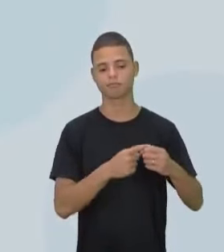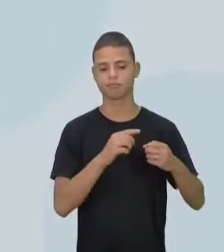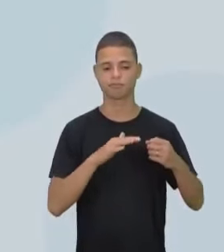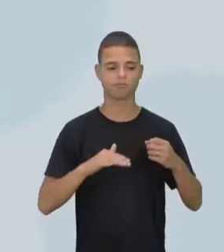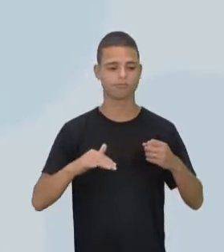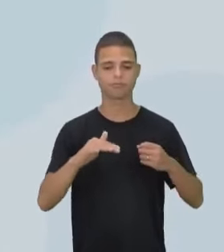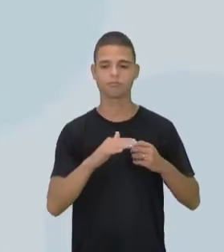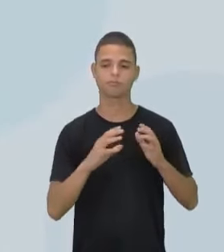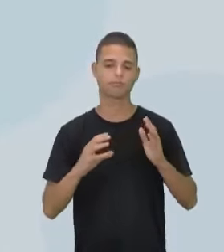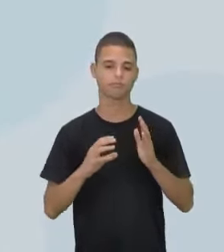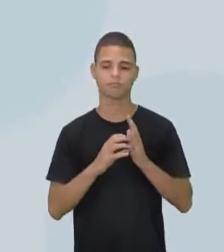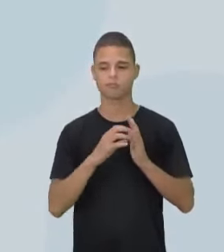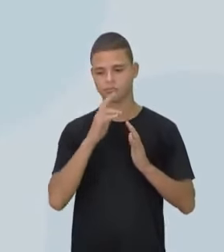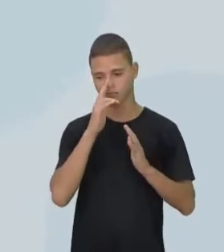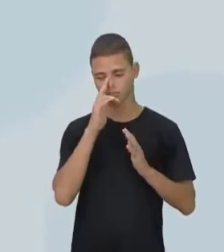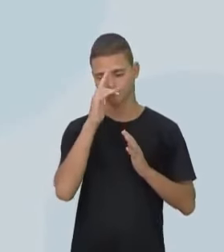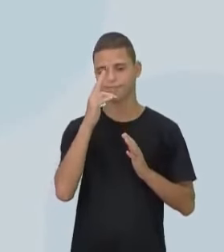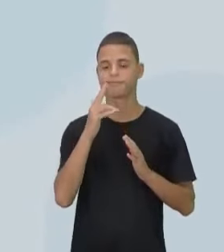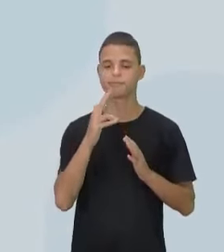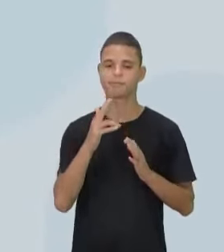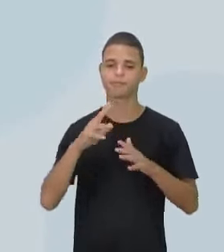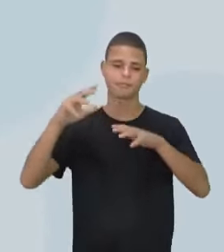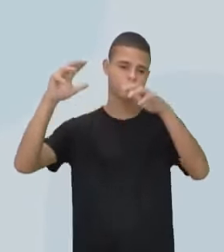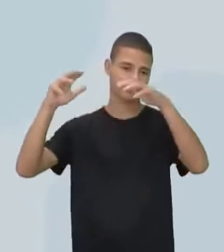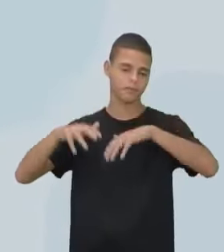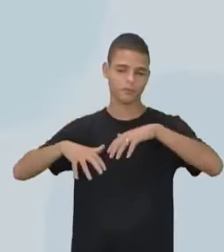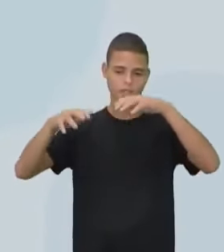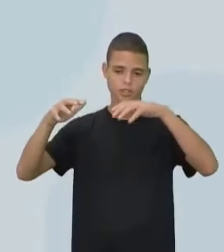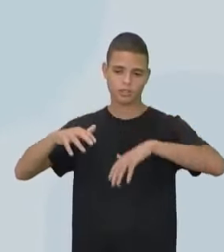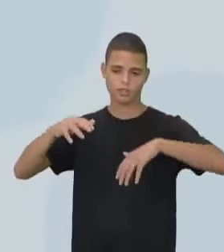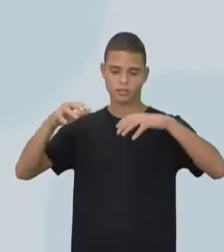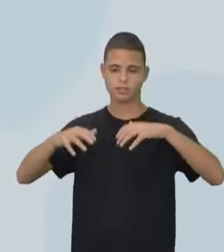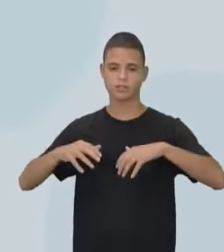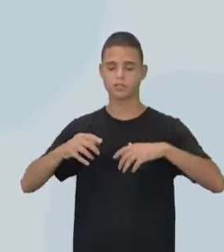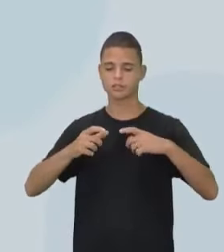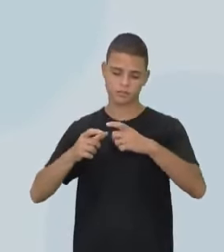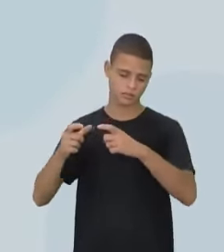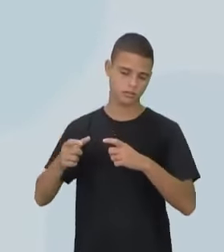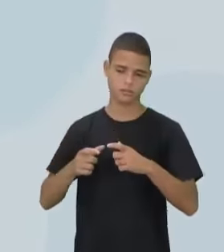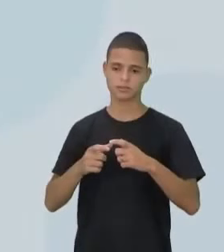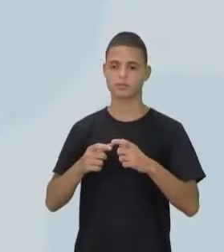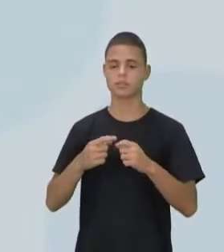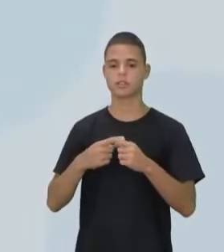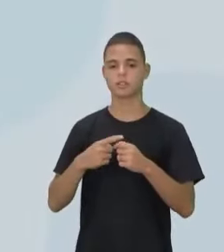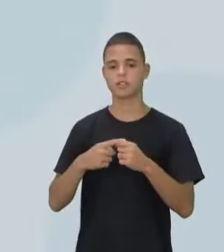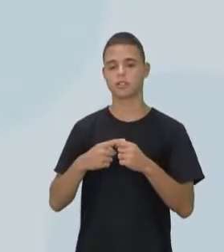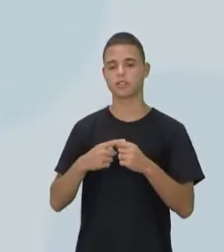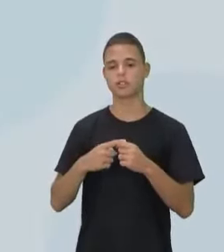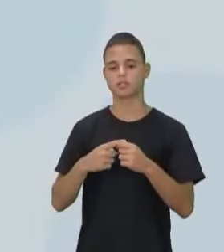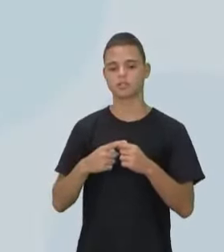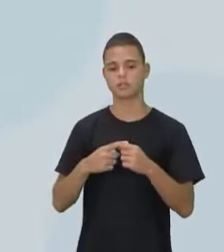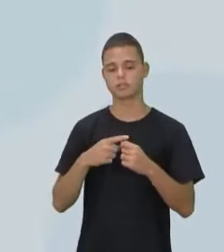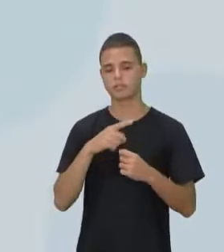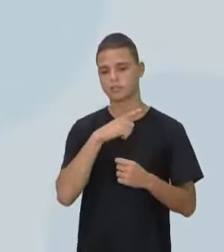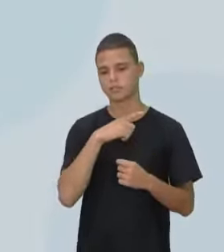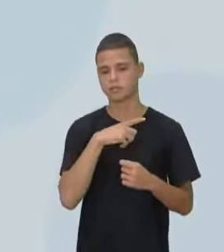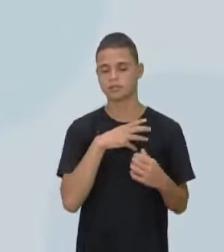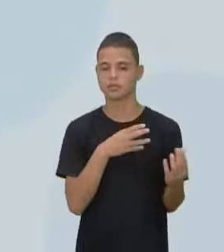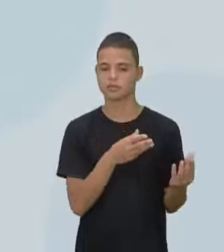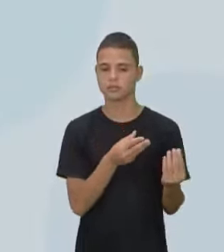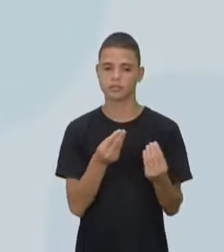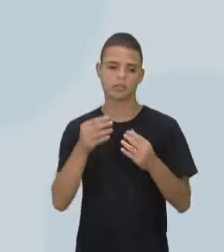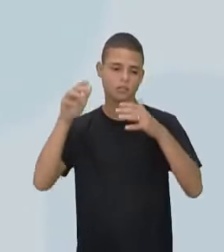muito impactada por uma chuva localizada, por um núcleo, um CBzão muito